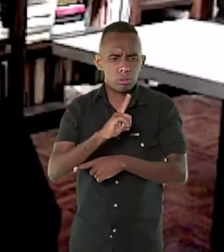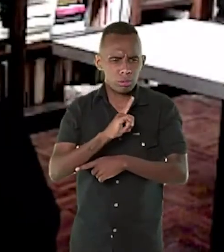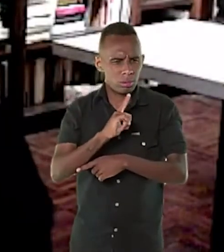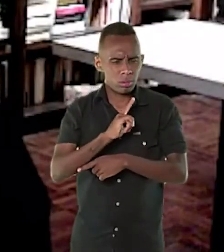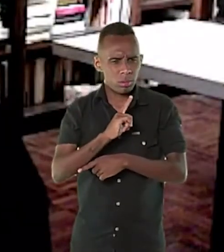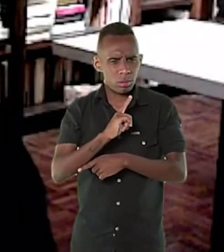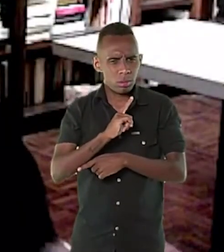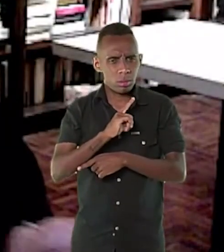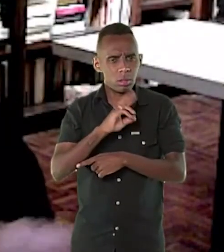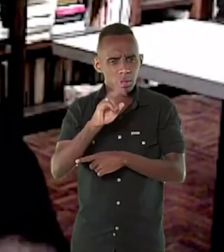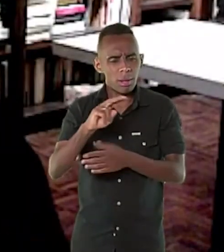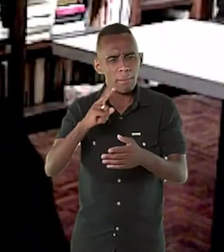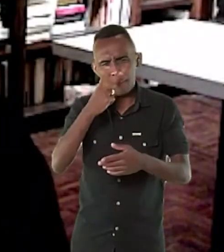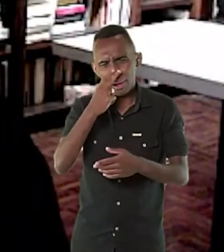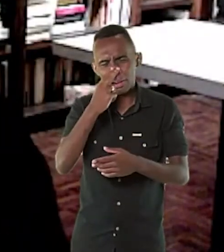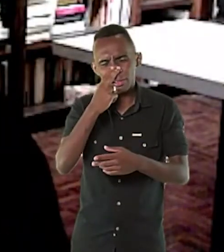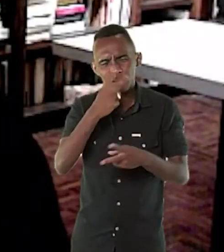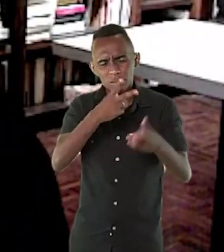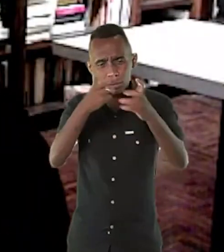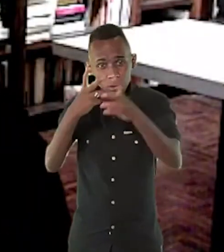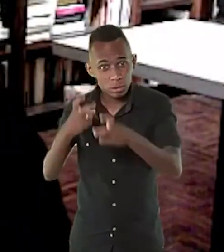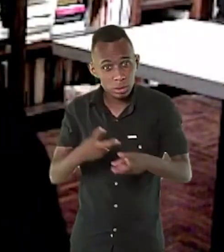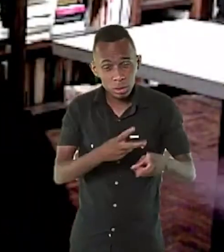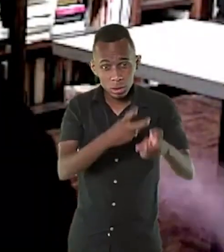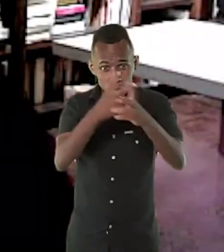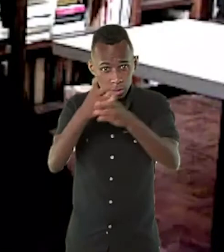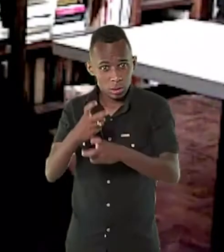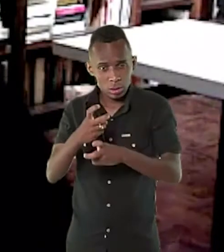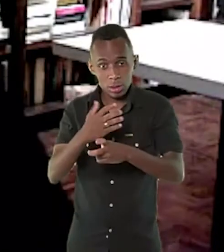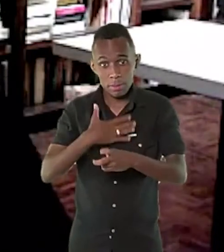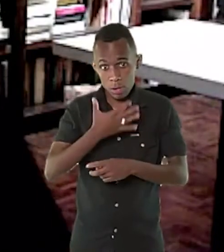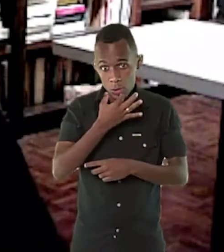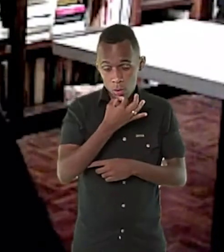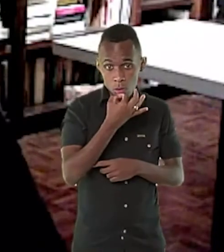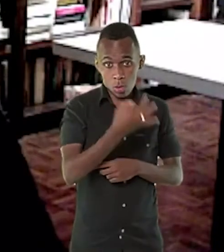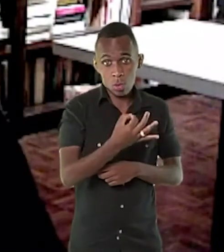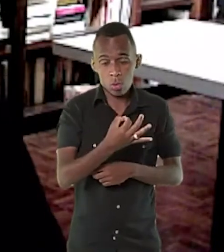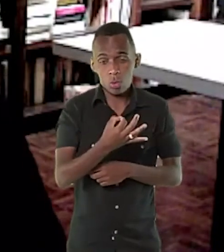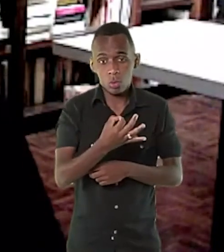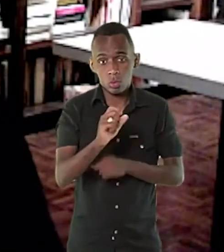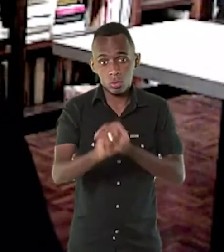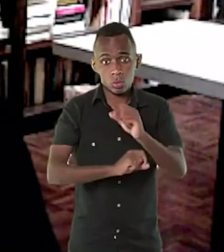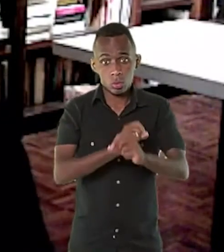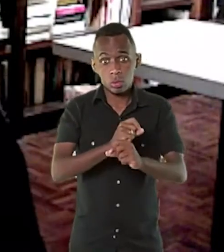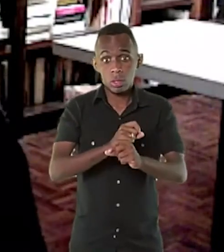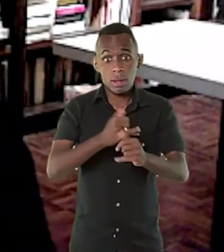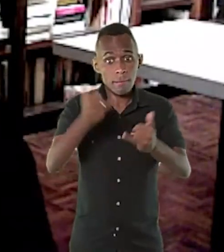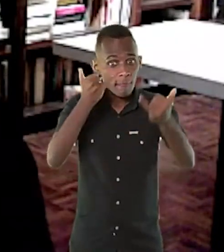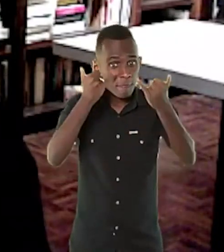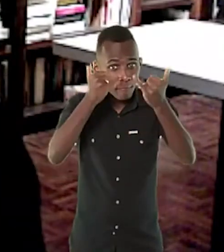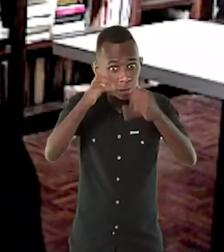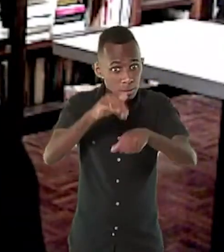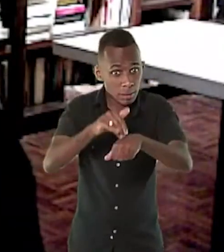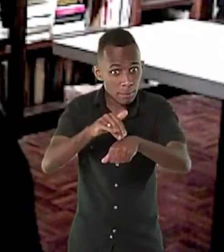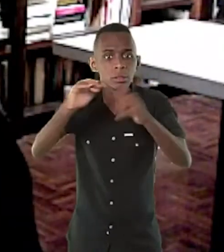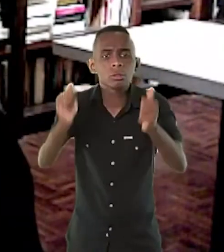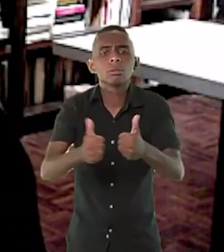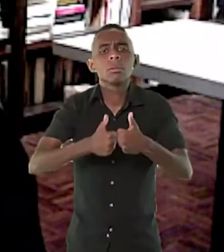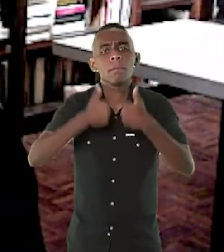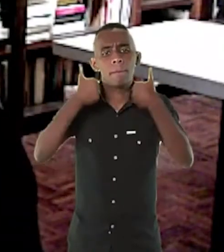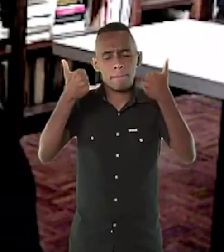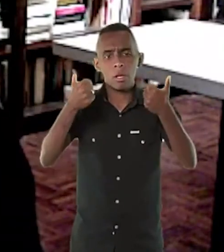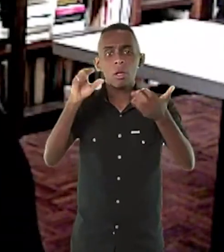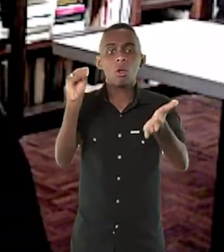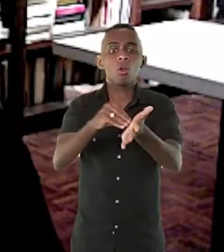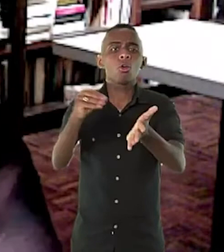uma miragem. Mas eu sou da opinião que quanto mais informação, melhor. O que falta,